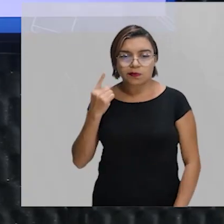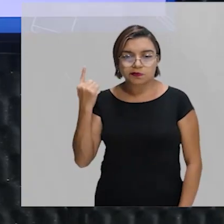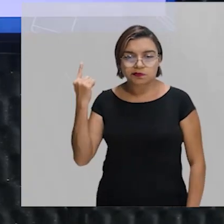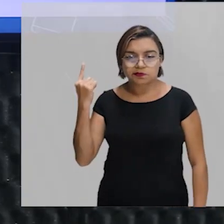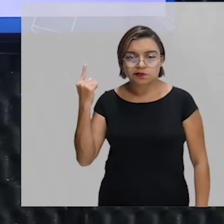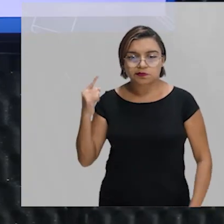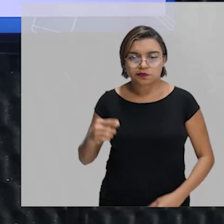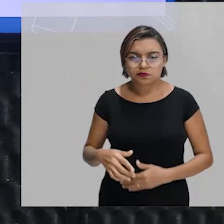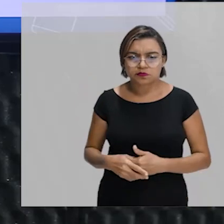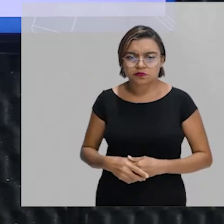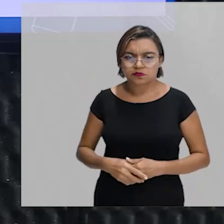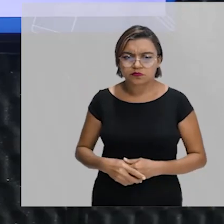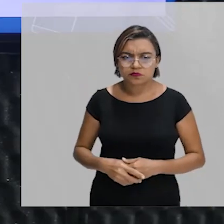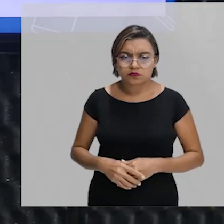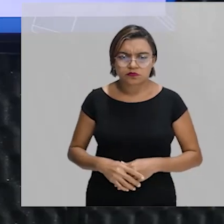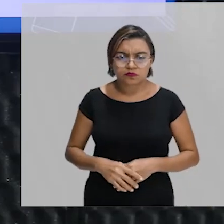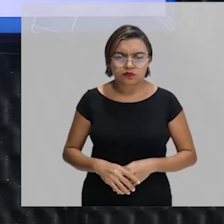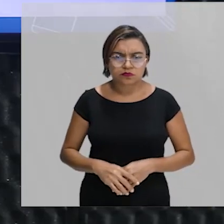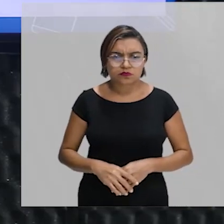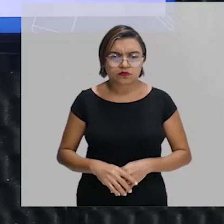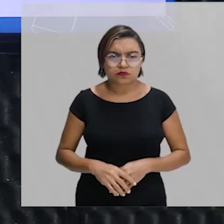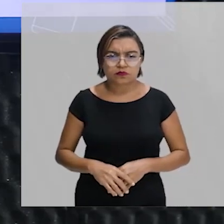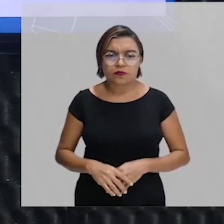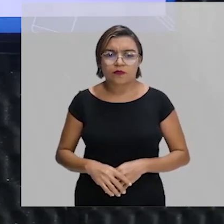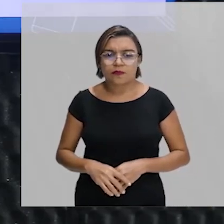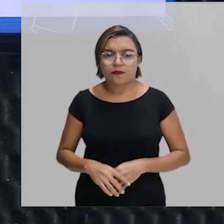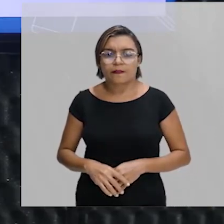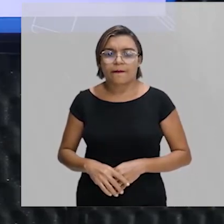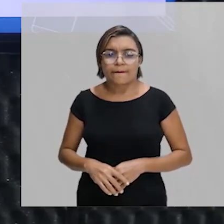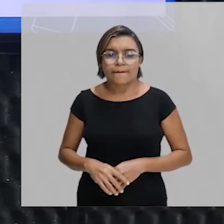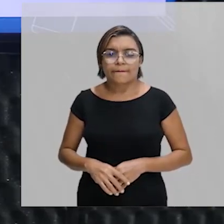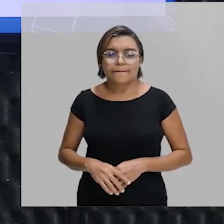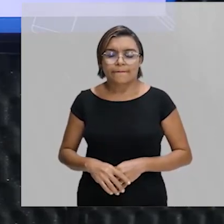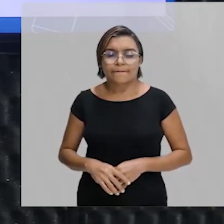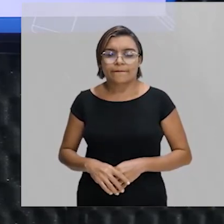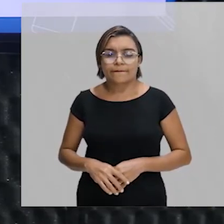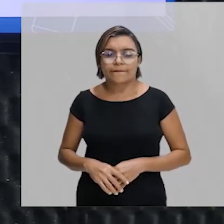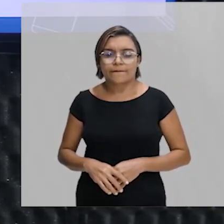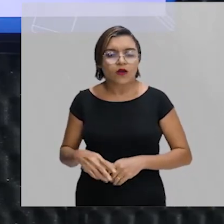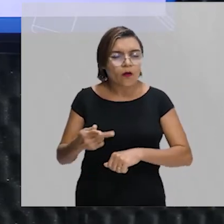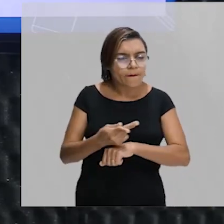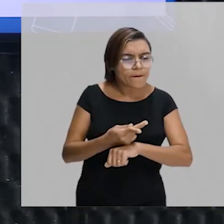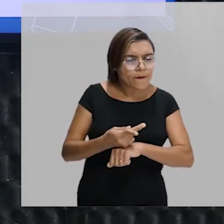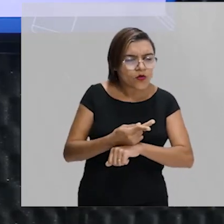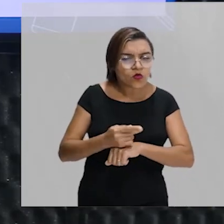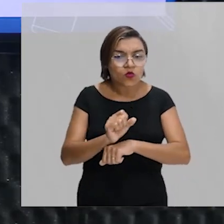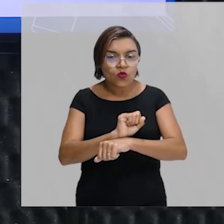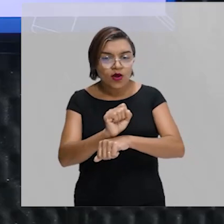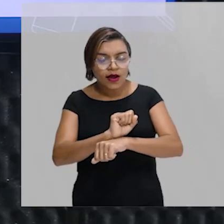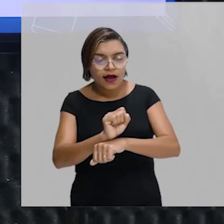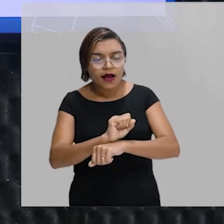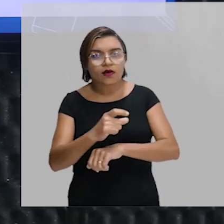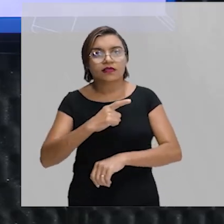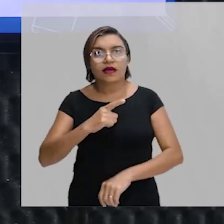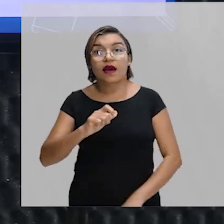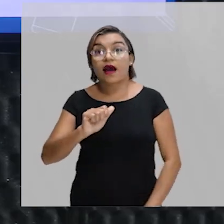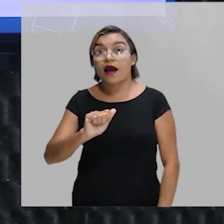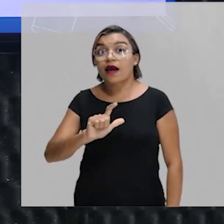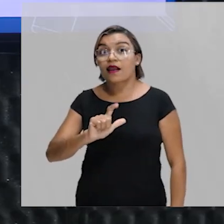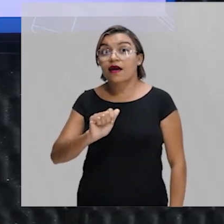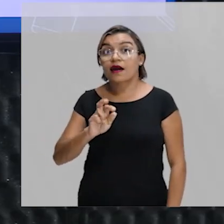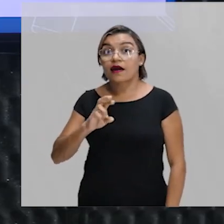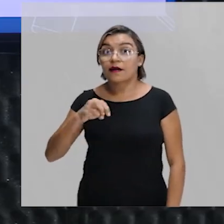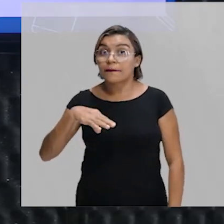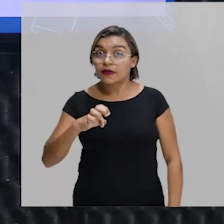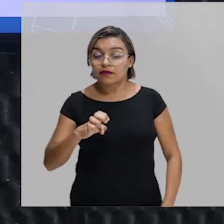um auto que tenha alarme. Então, procura um carro que tenha alarme. Quem procura? Eu. É conhecido? É